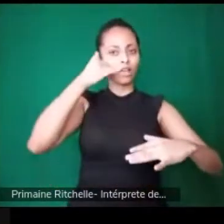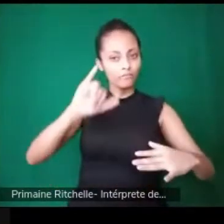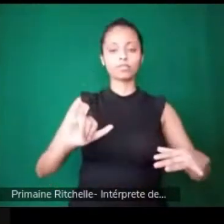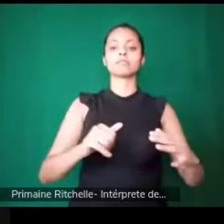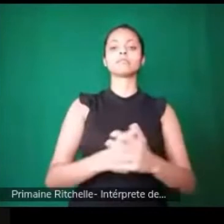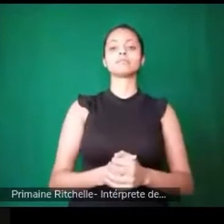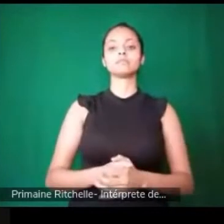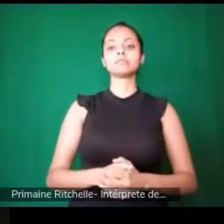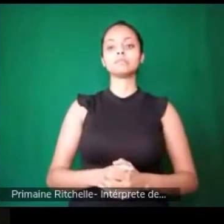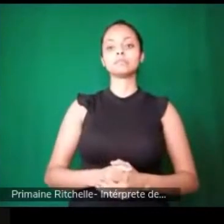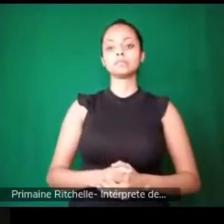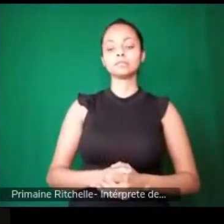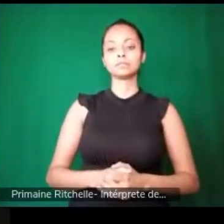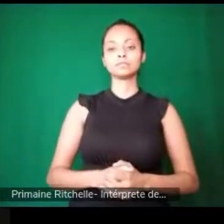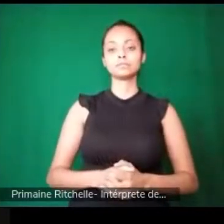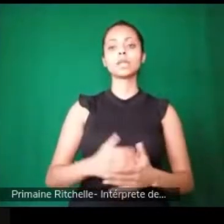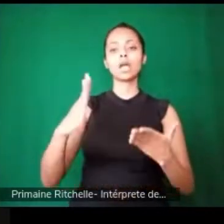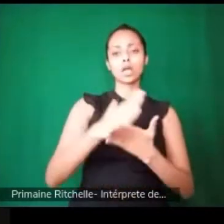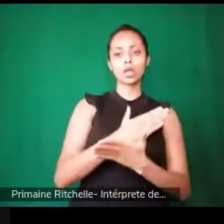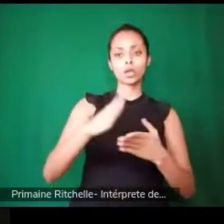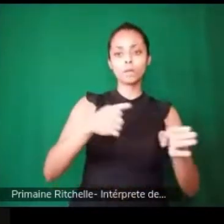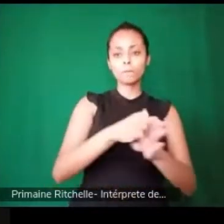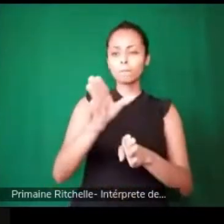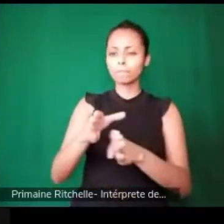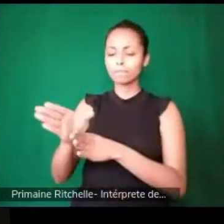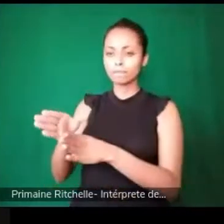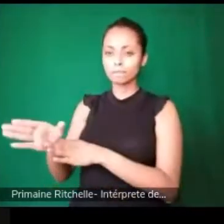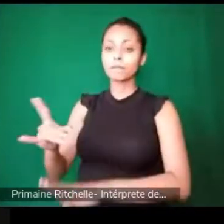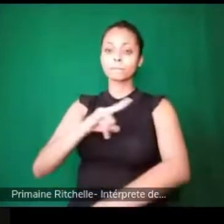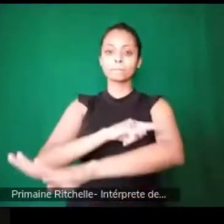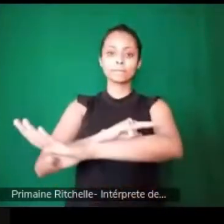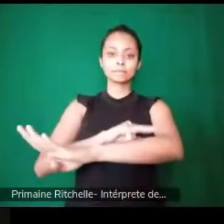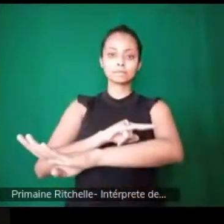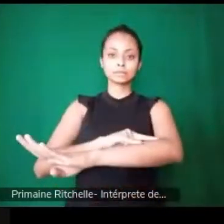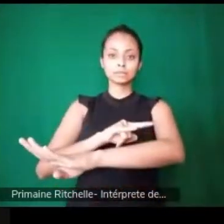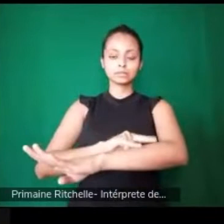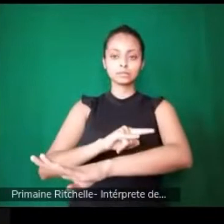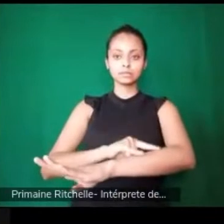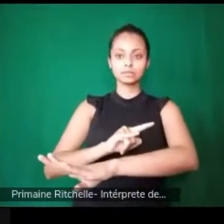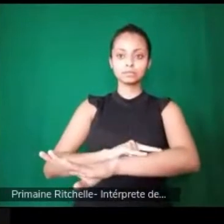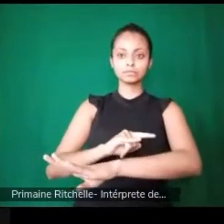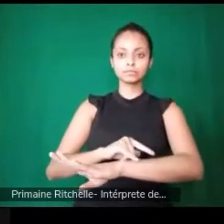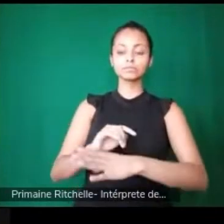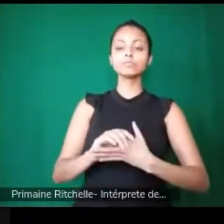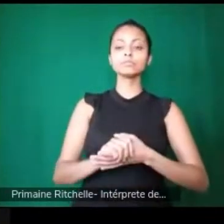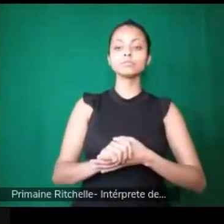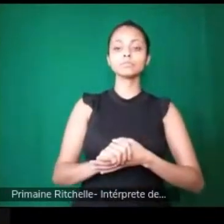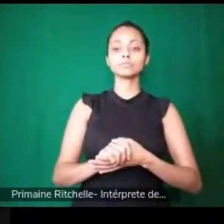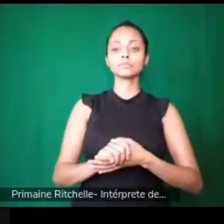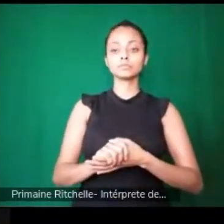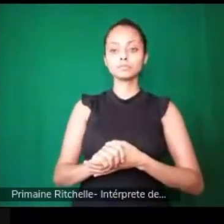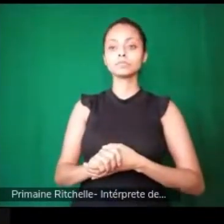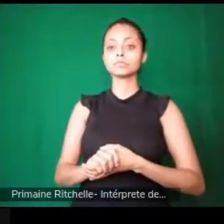Aqui também eu trouxe algumas recomendações específicas para o banheiro, que é um local tem alta probabilidade